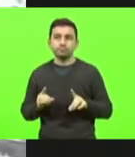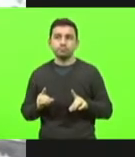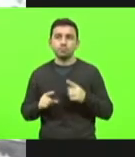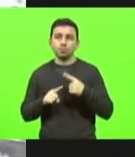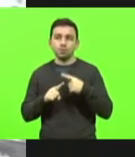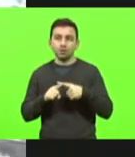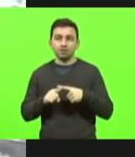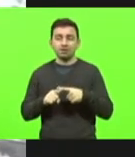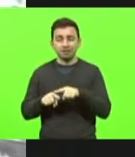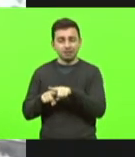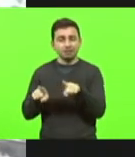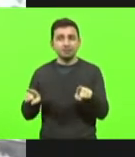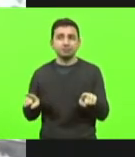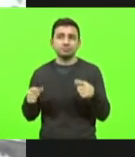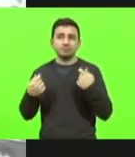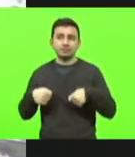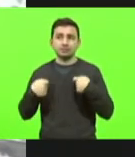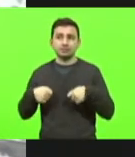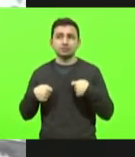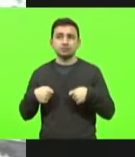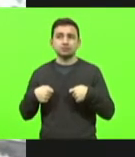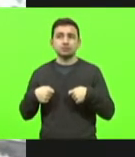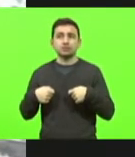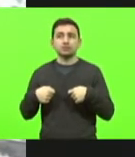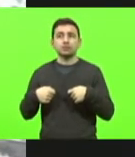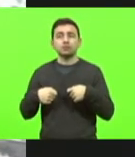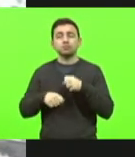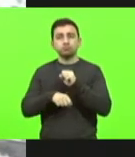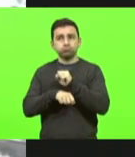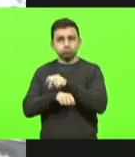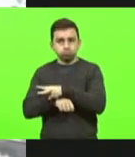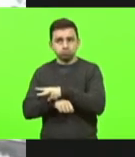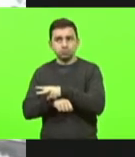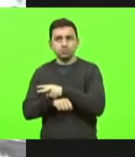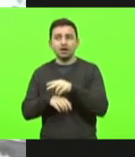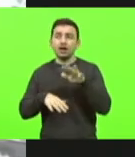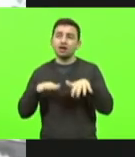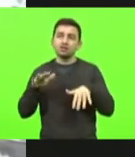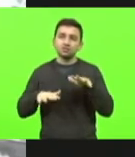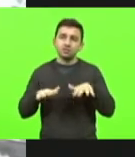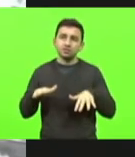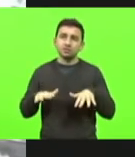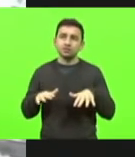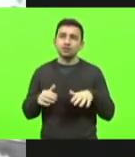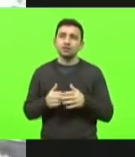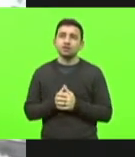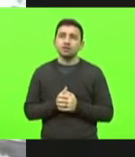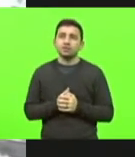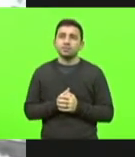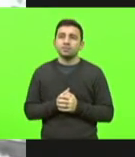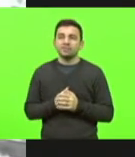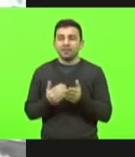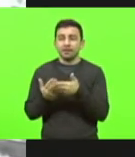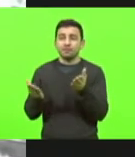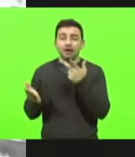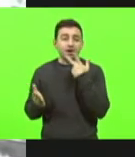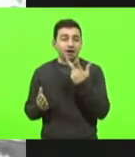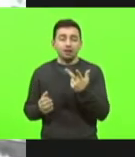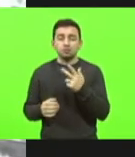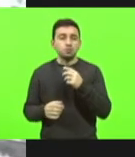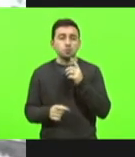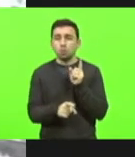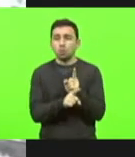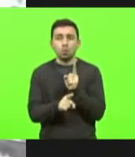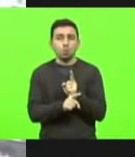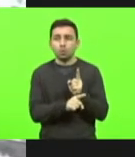essa necessidade de preencher as cotas, e às vezes, pelo menos alegam que não encontram essas pessoas,